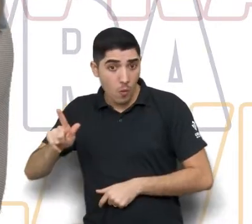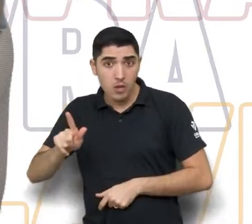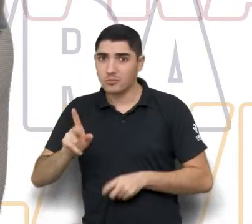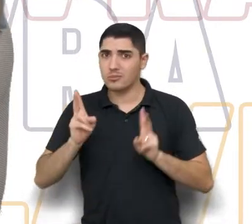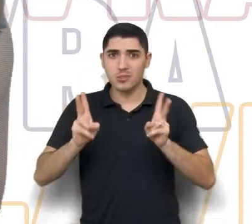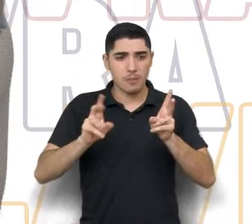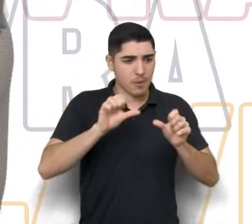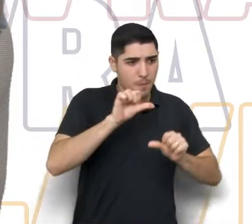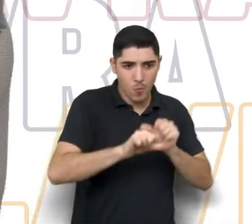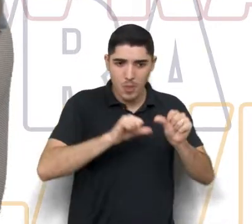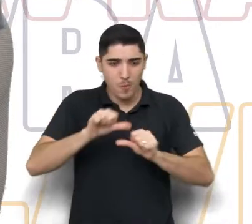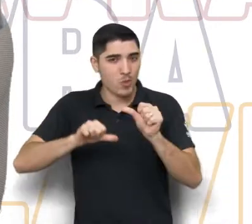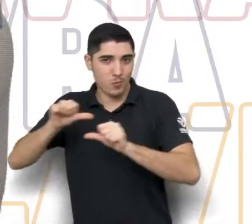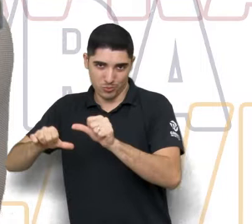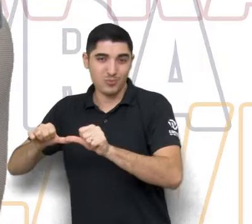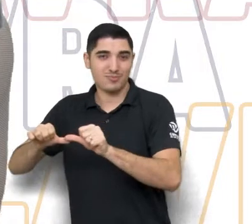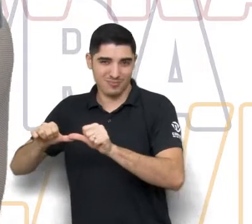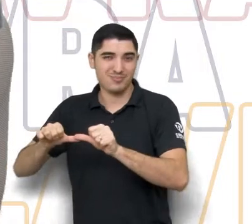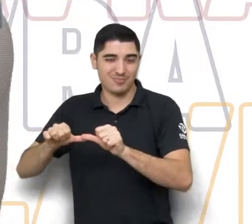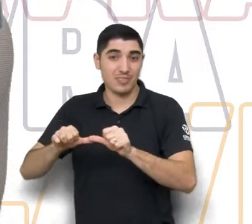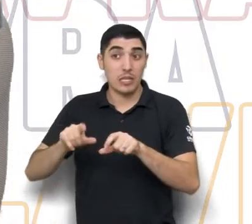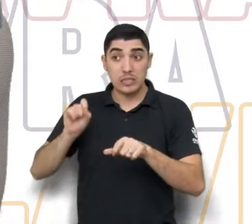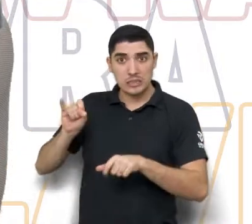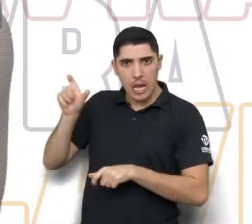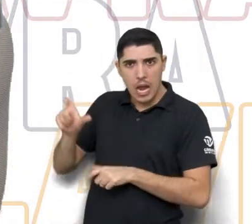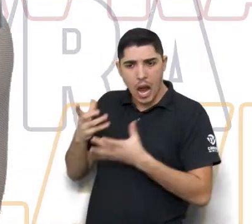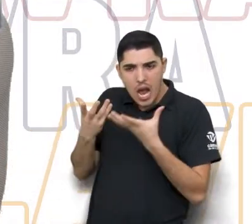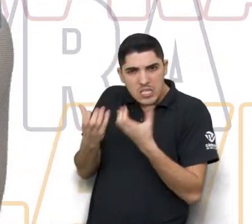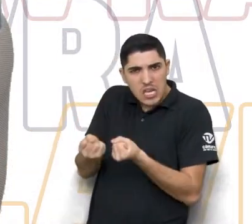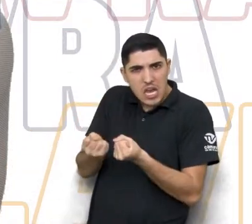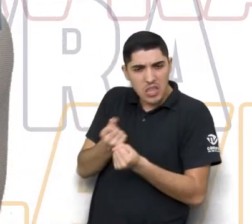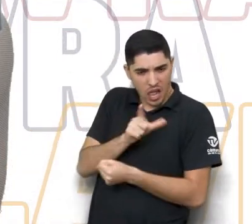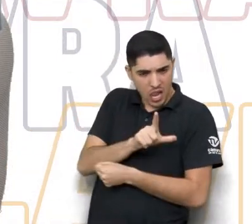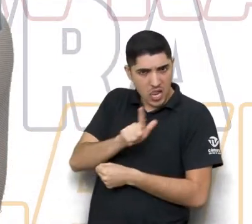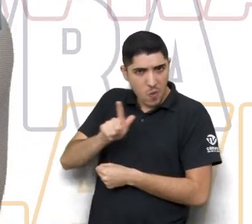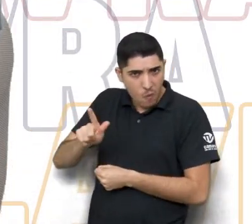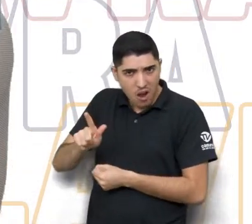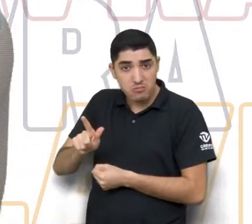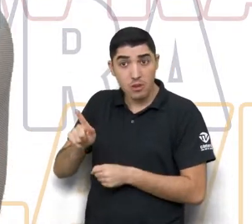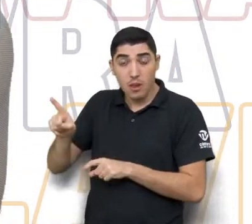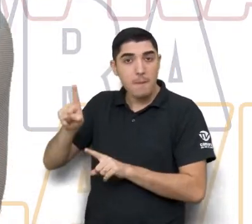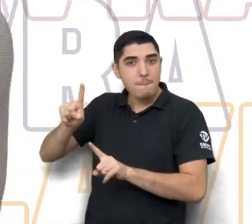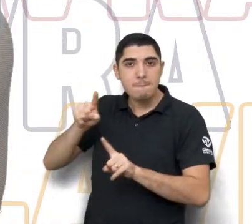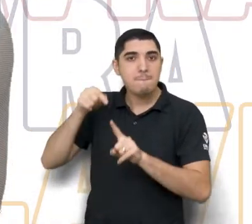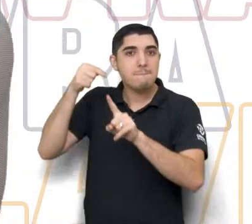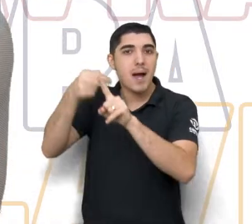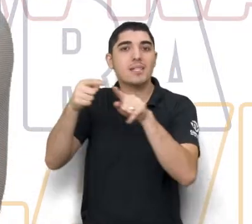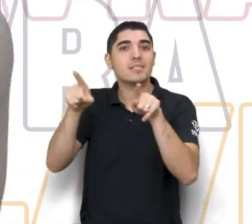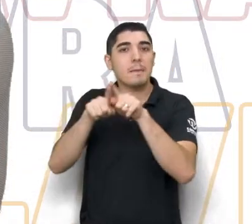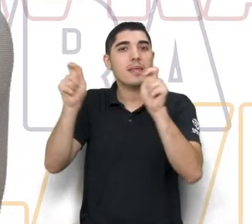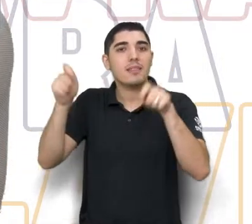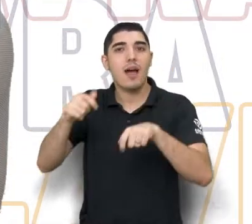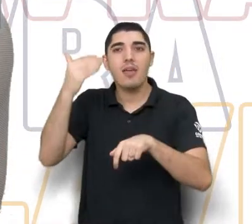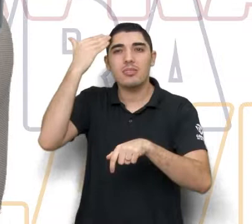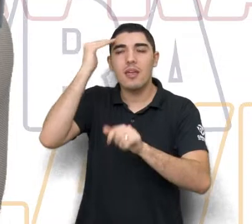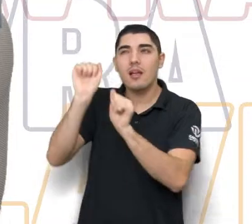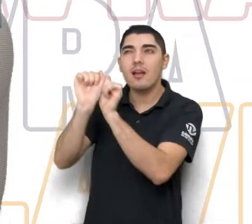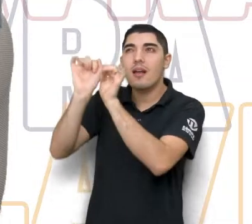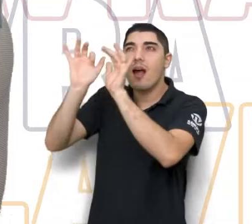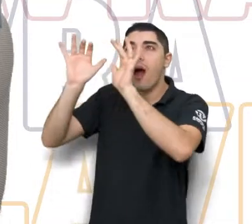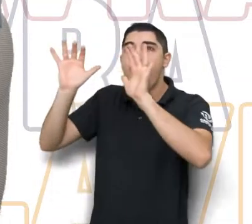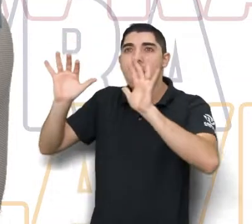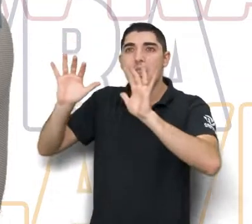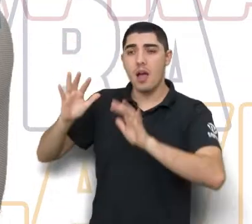dinâmica. E quanto mais você se apropria da linguagem, mais evidentemente você está apto a fazer uma interpretação lúcida